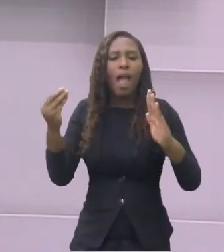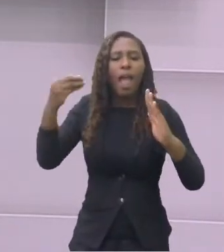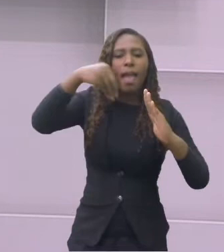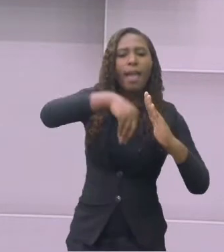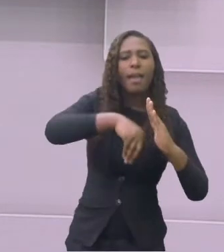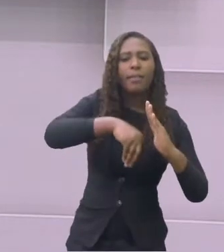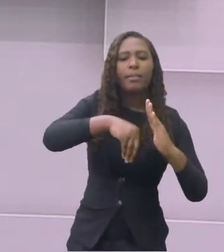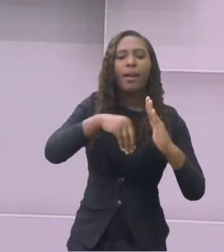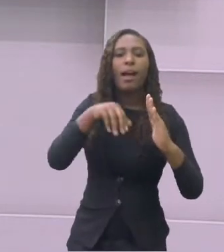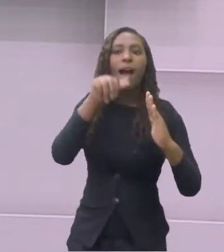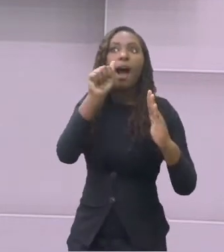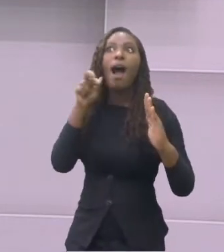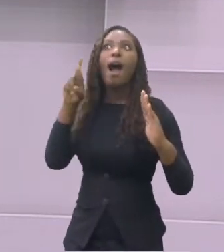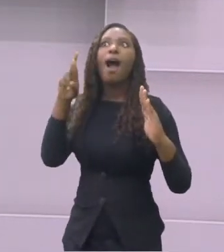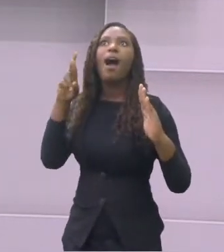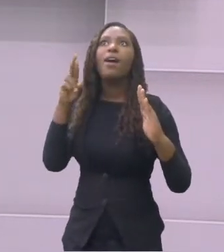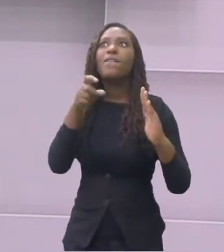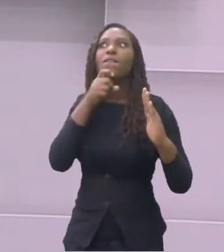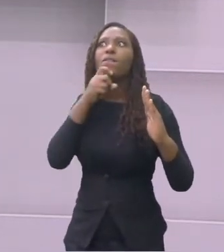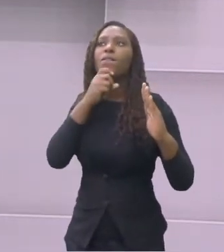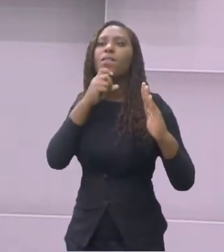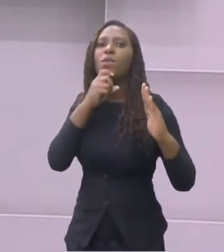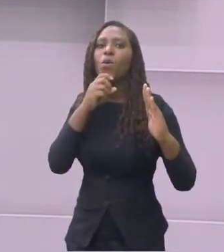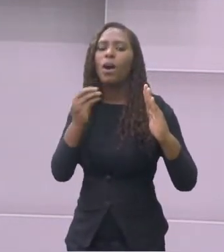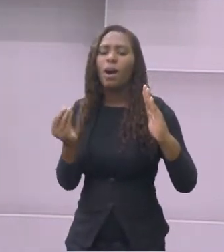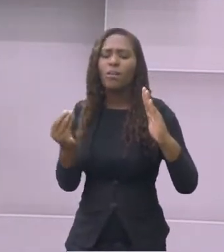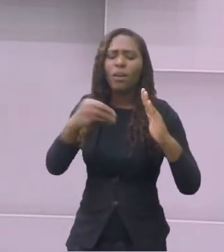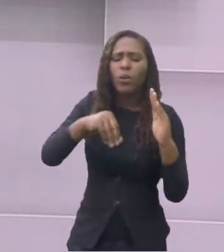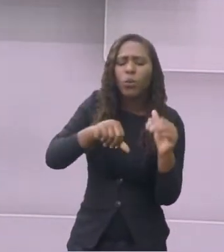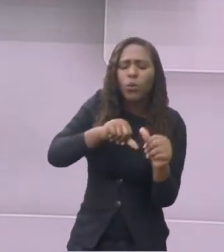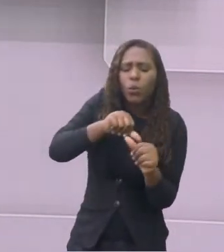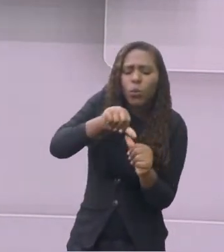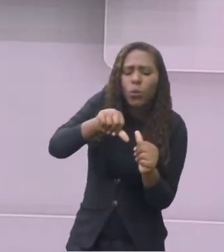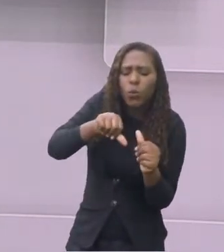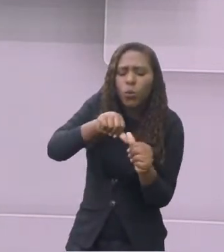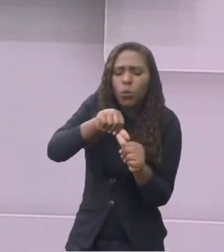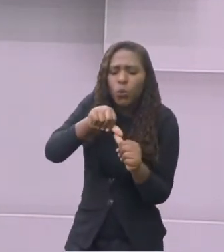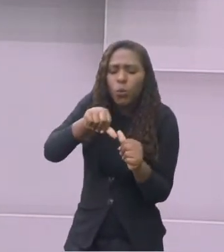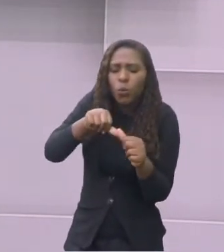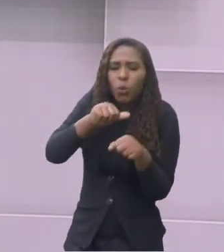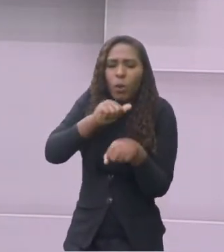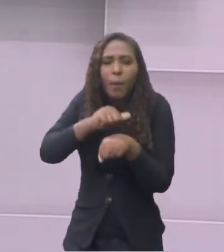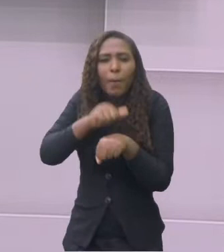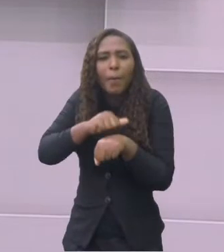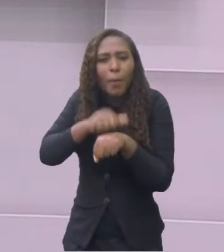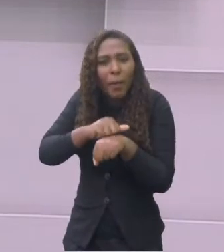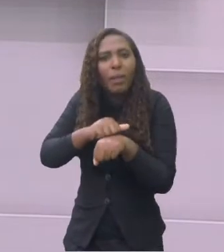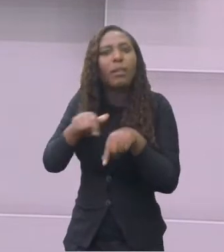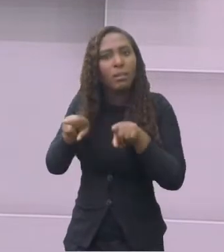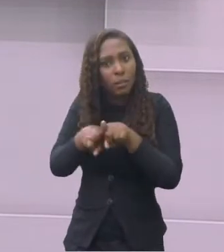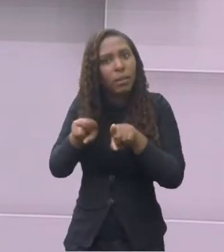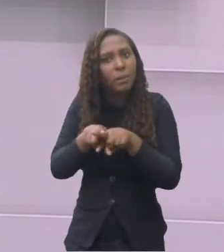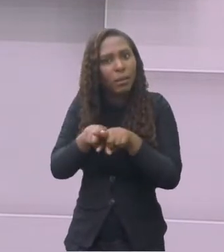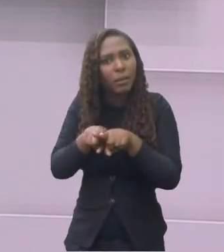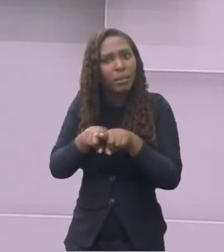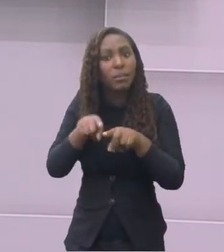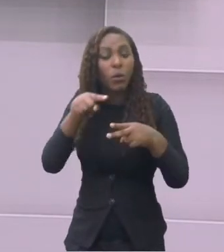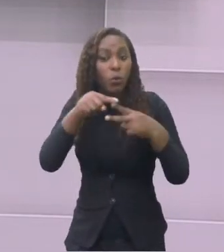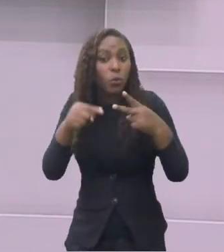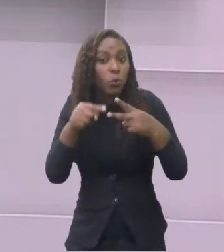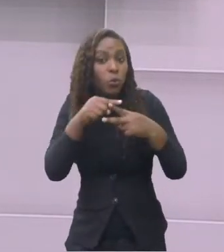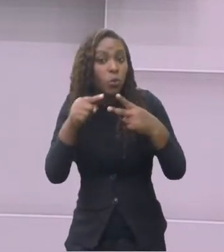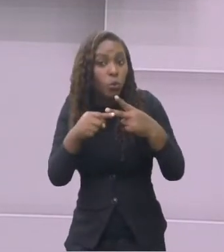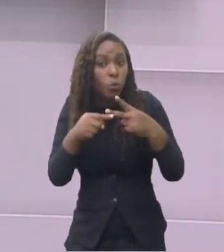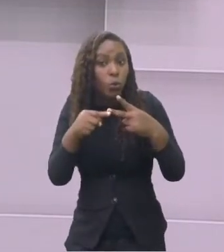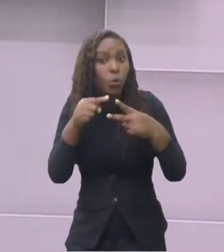continua dentro da Terra, né, no interior, que é o magma, ou pela solidificação da lava, que